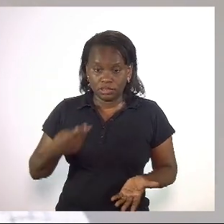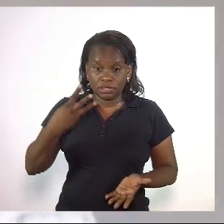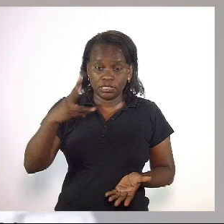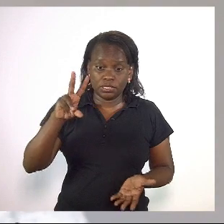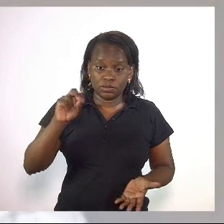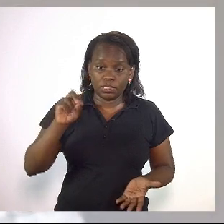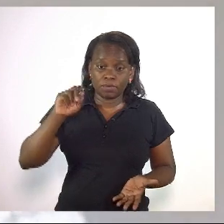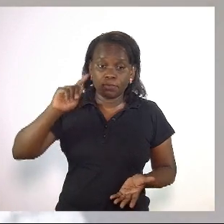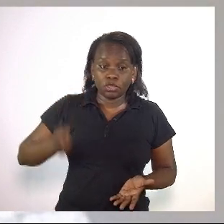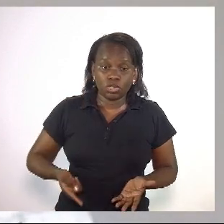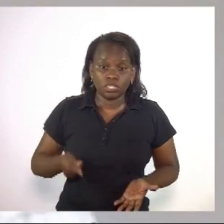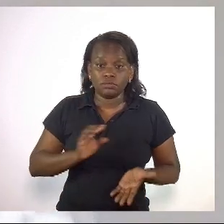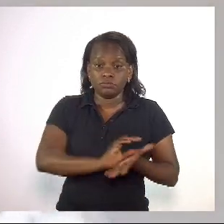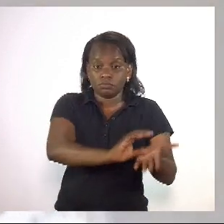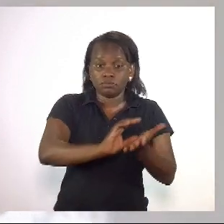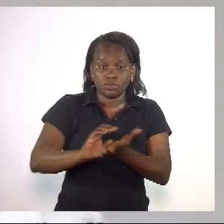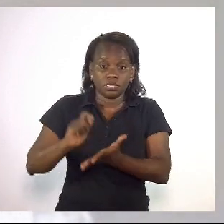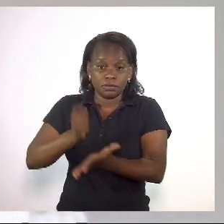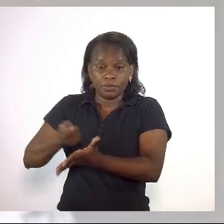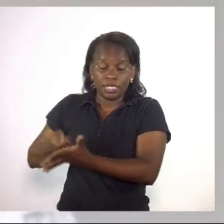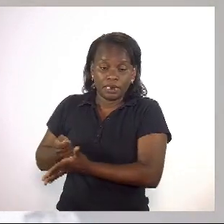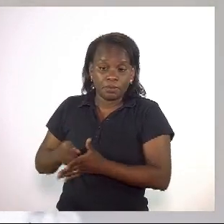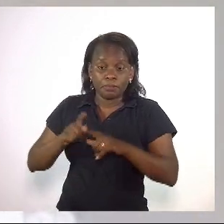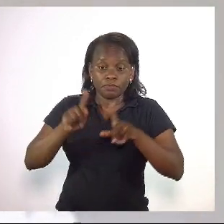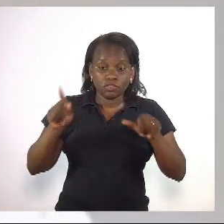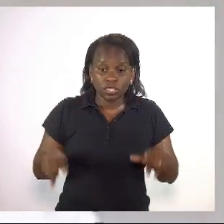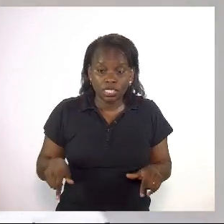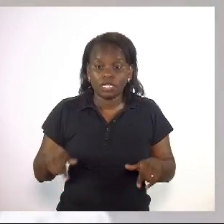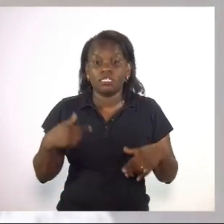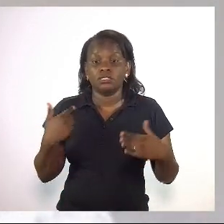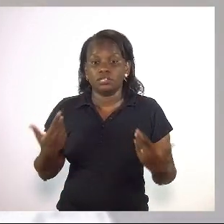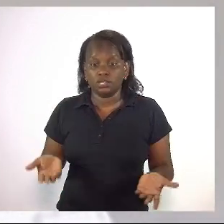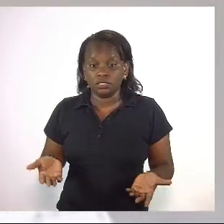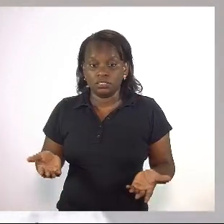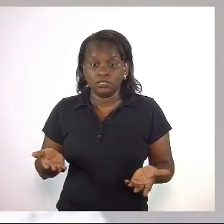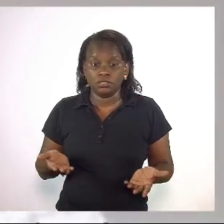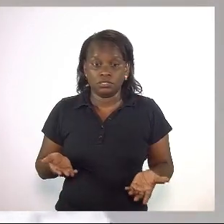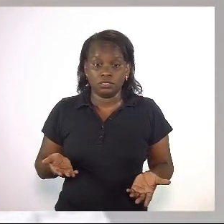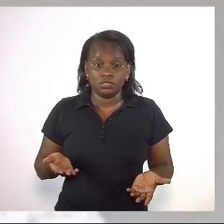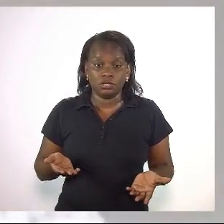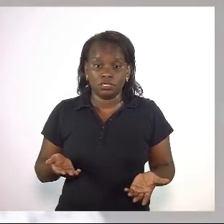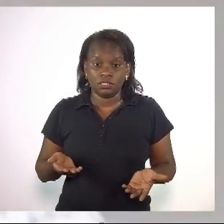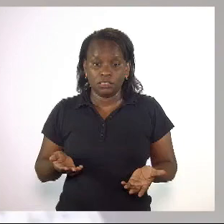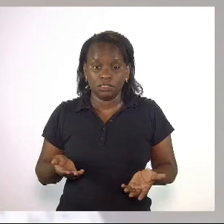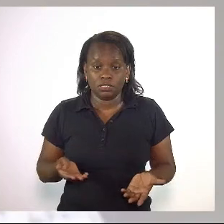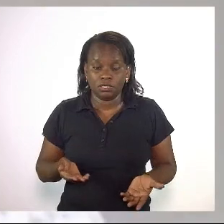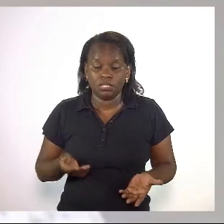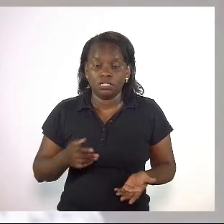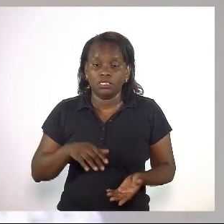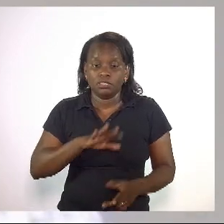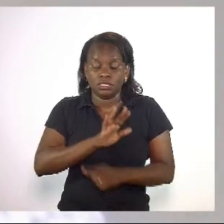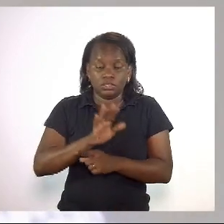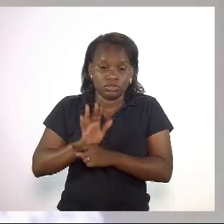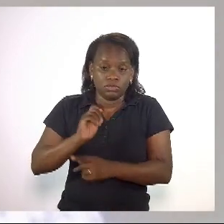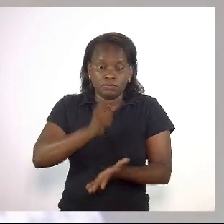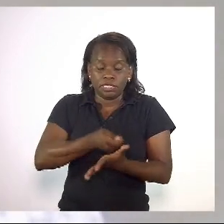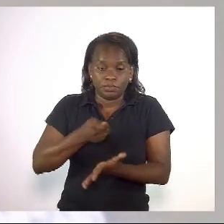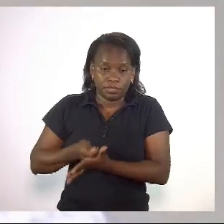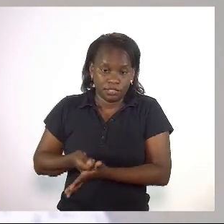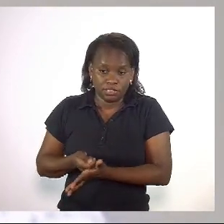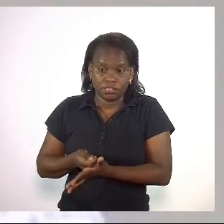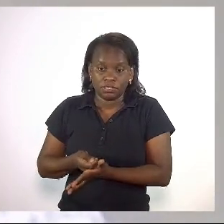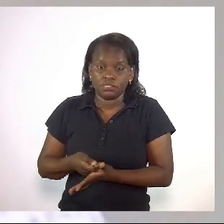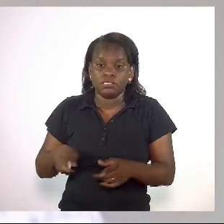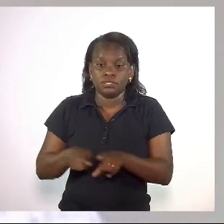milhões de reais foram destinados ao pagamento de pessoal, o que nos ajudou de lá eu vou pro trabalho. A executar os pagamentos